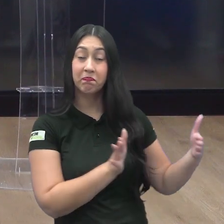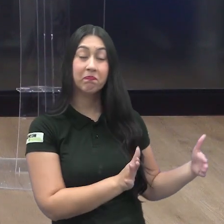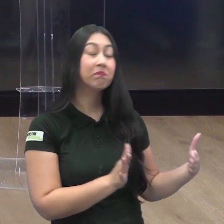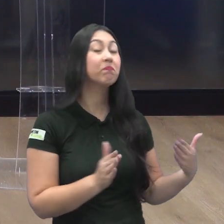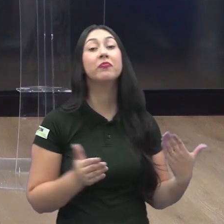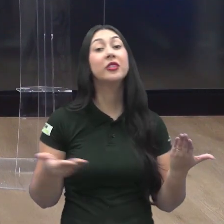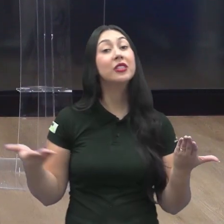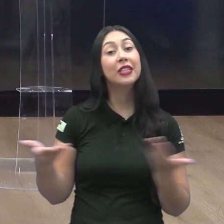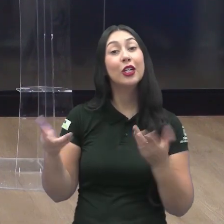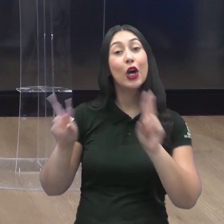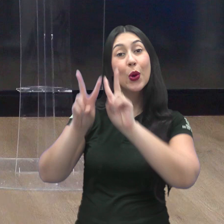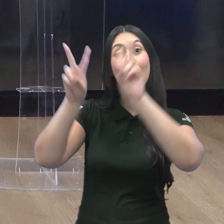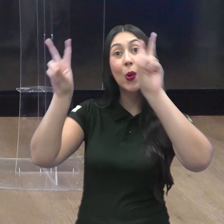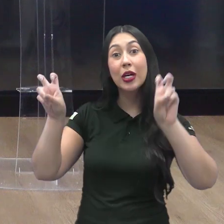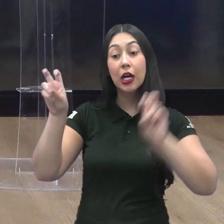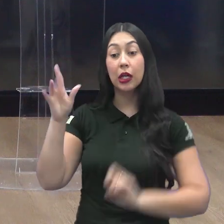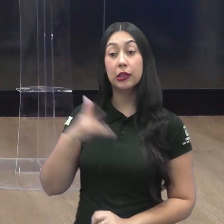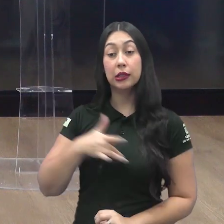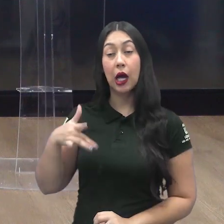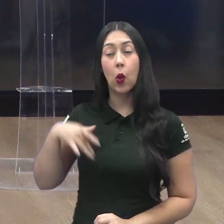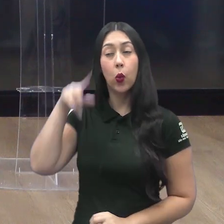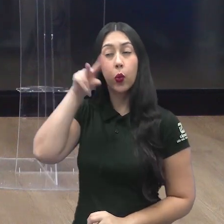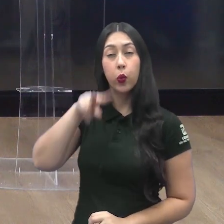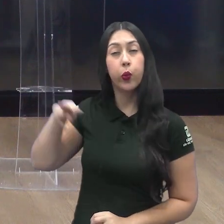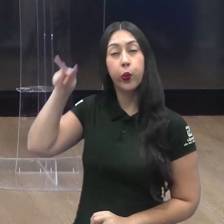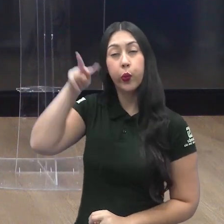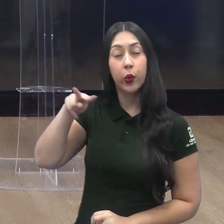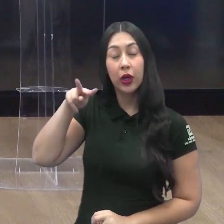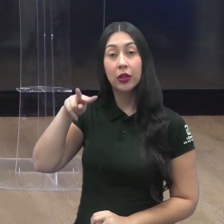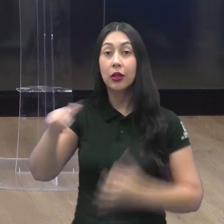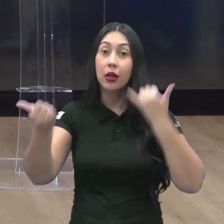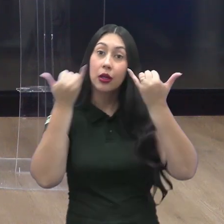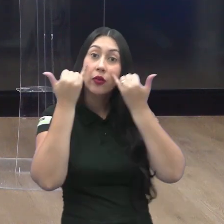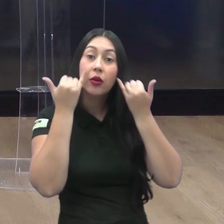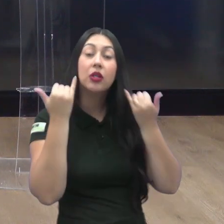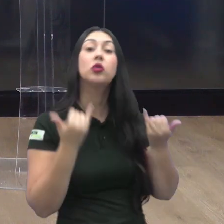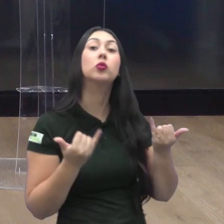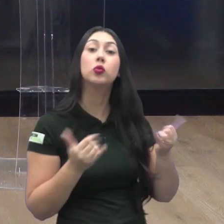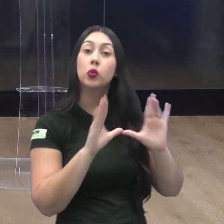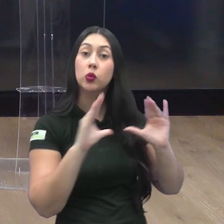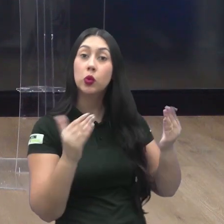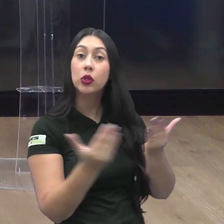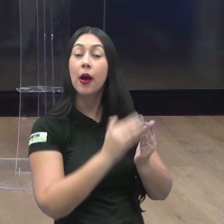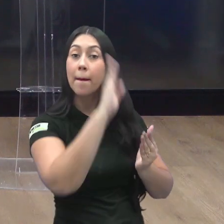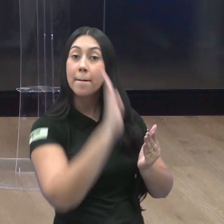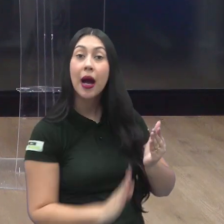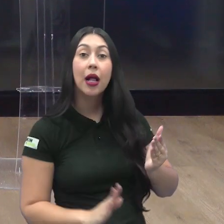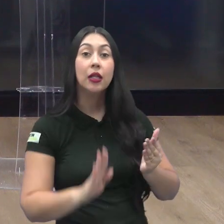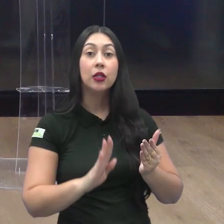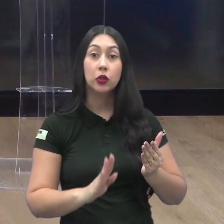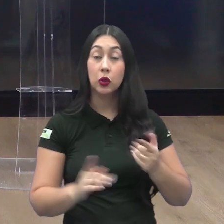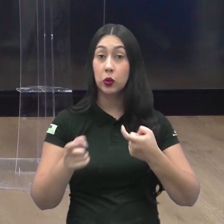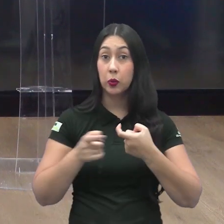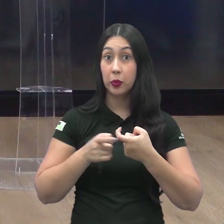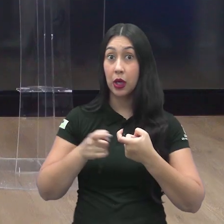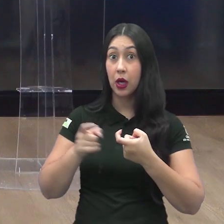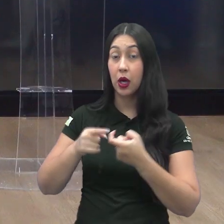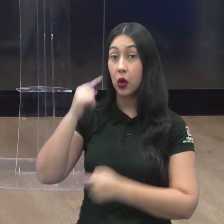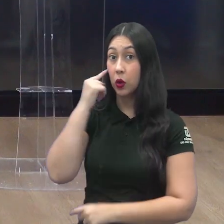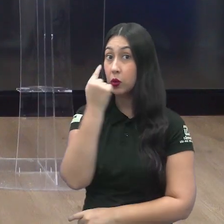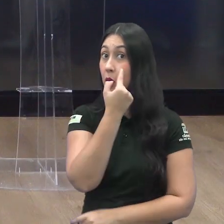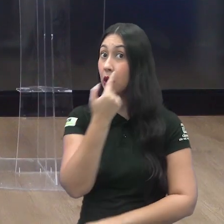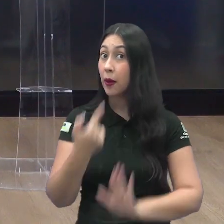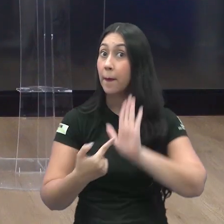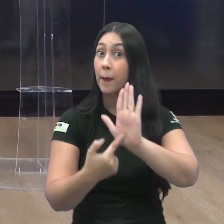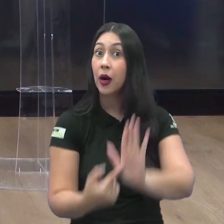Mudamos mais uma vez de assunto para falar de saúde ocular. Dados do Conselho Brasileiro de Oftalmologia